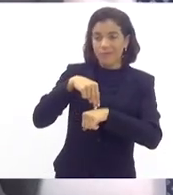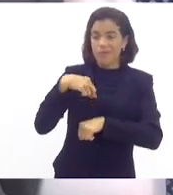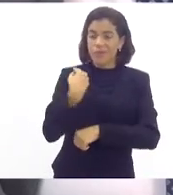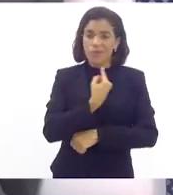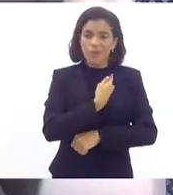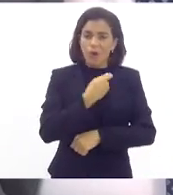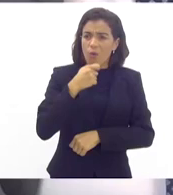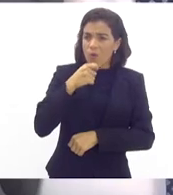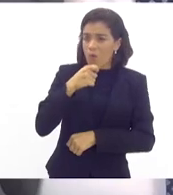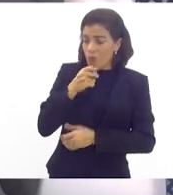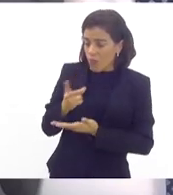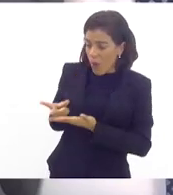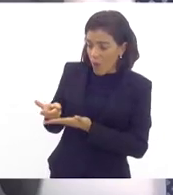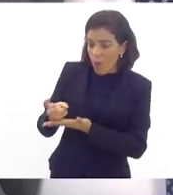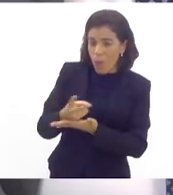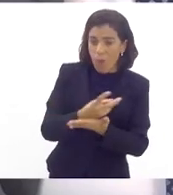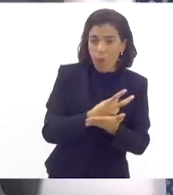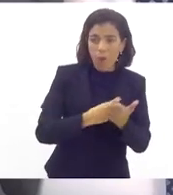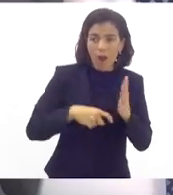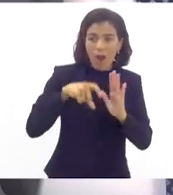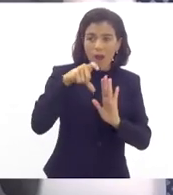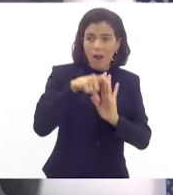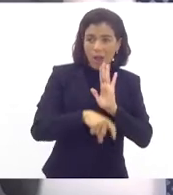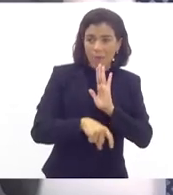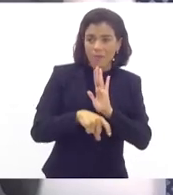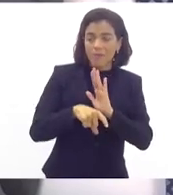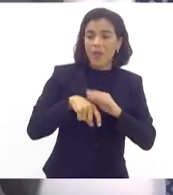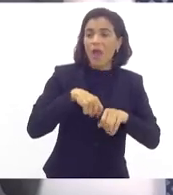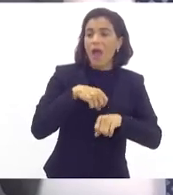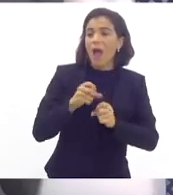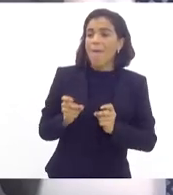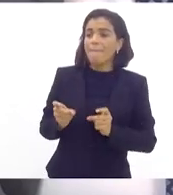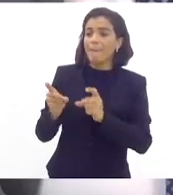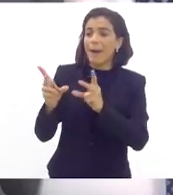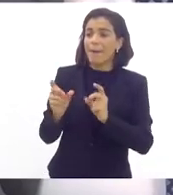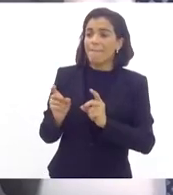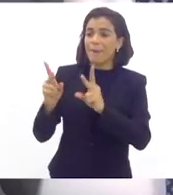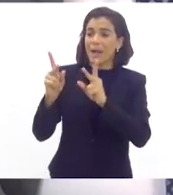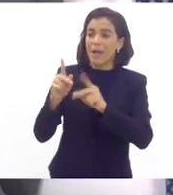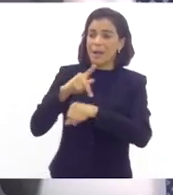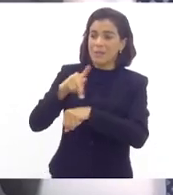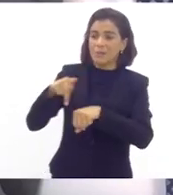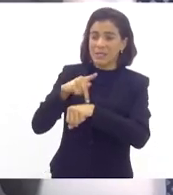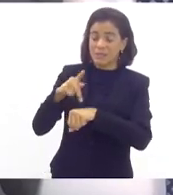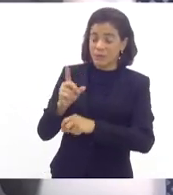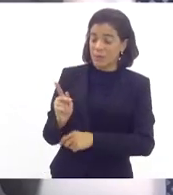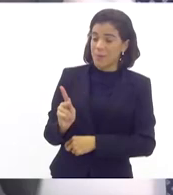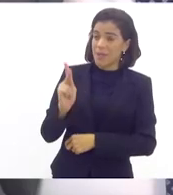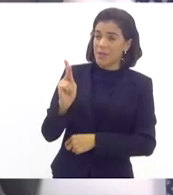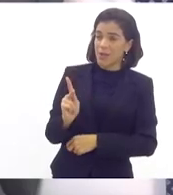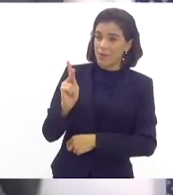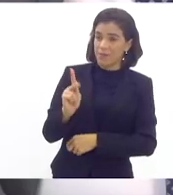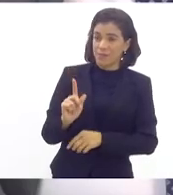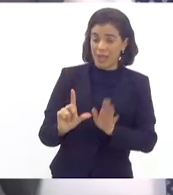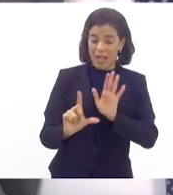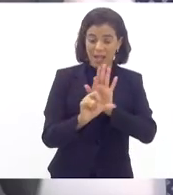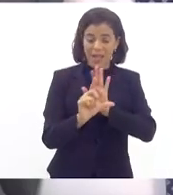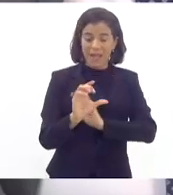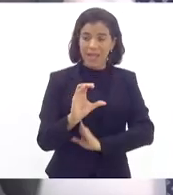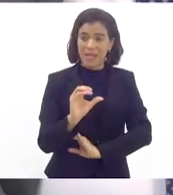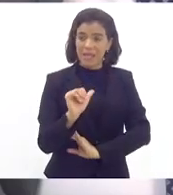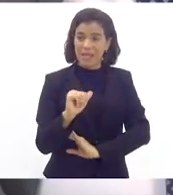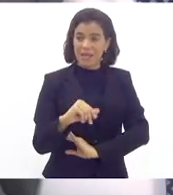nós não tributamos a exportação do petróleo. A Lei Candir assim